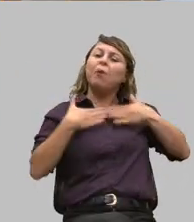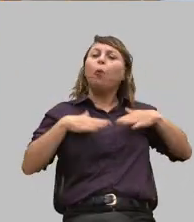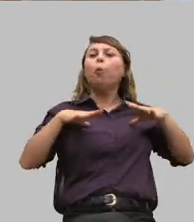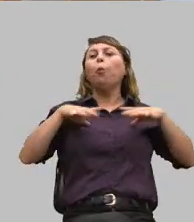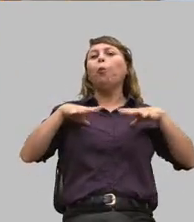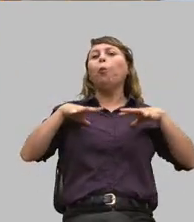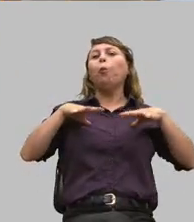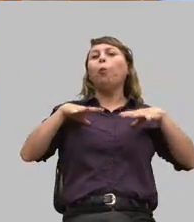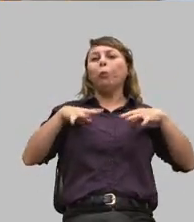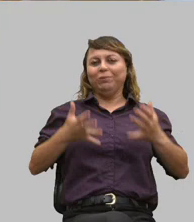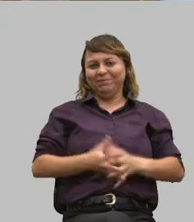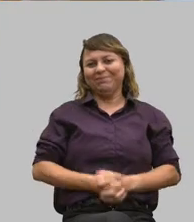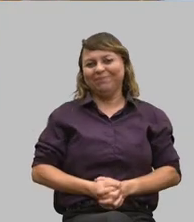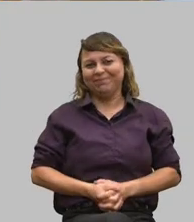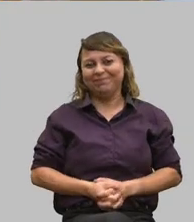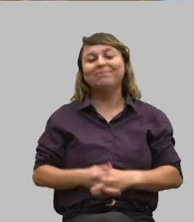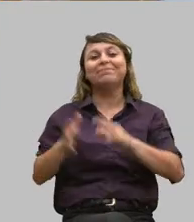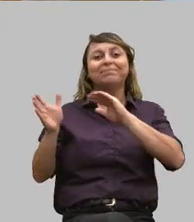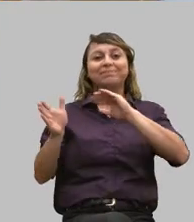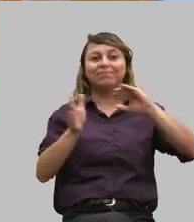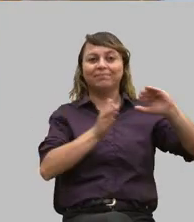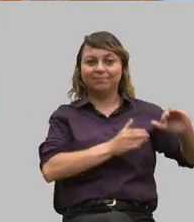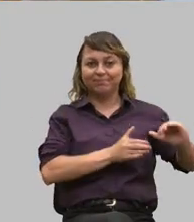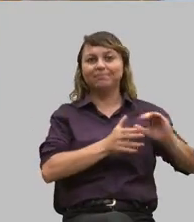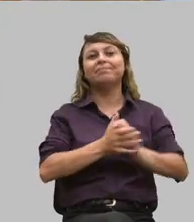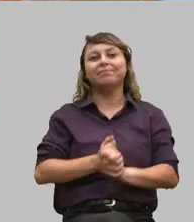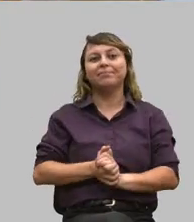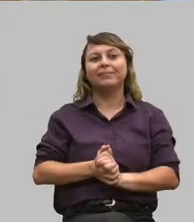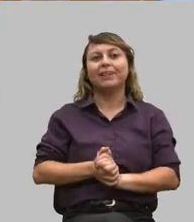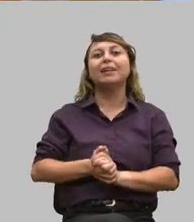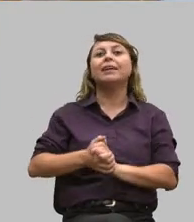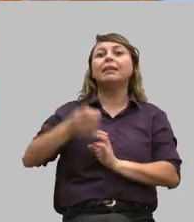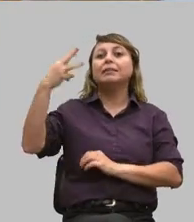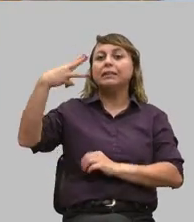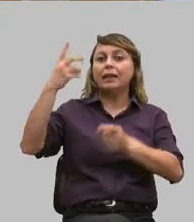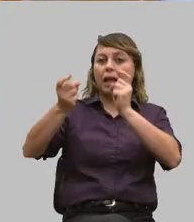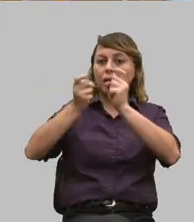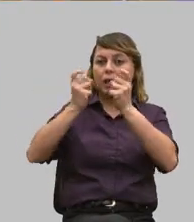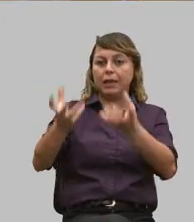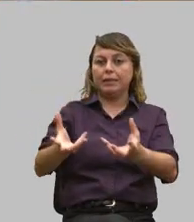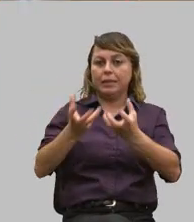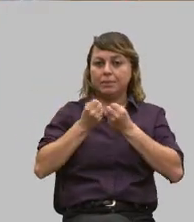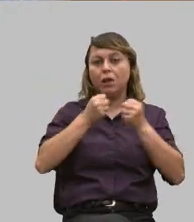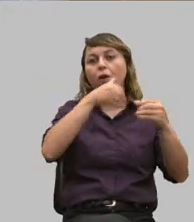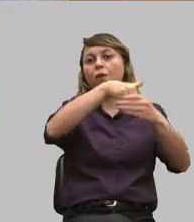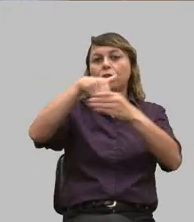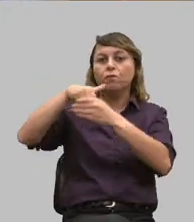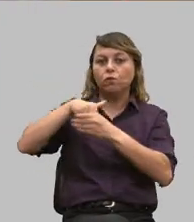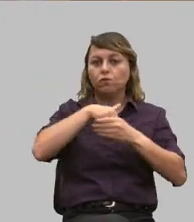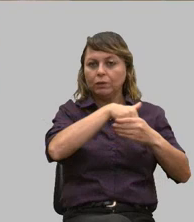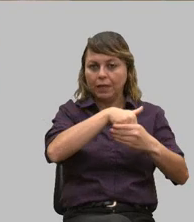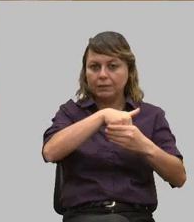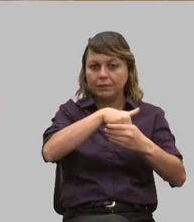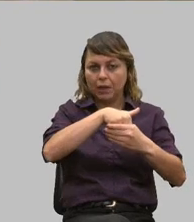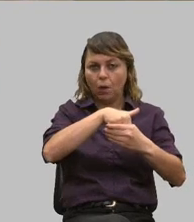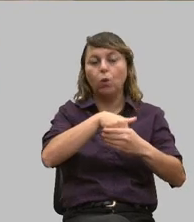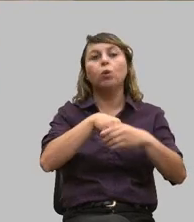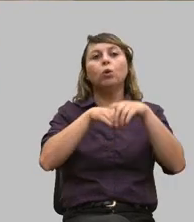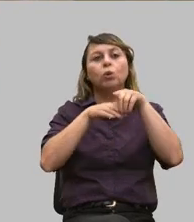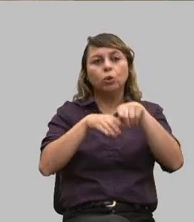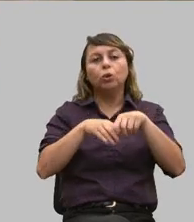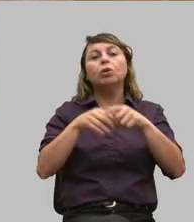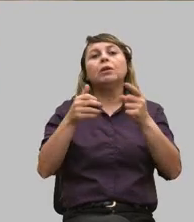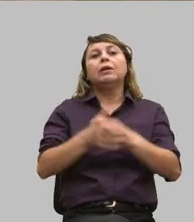eh passa a segunda fase da terceira parte da reunião que compreende o recebimento e a votação de requerimentos sobre a mesa um